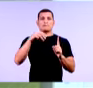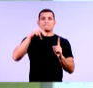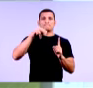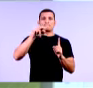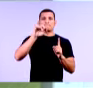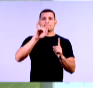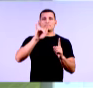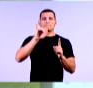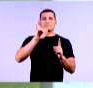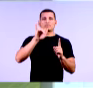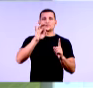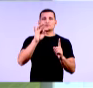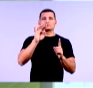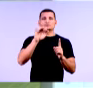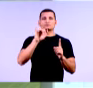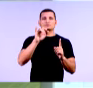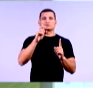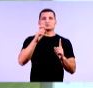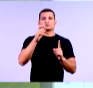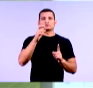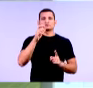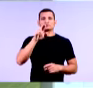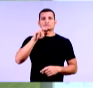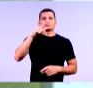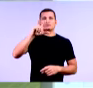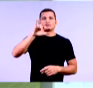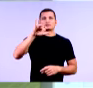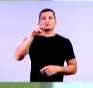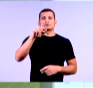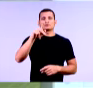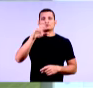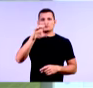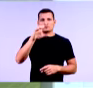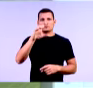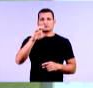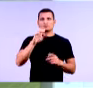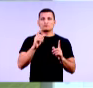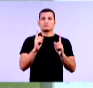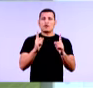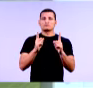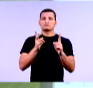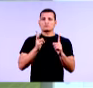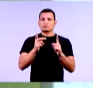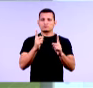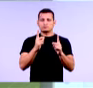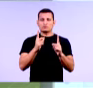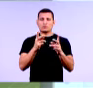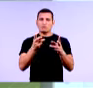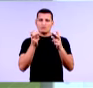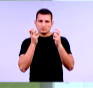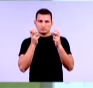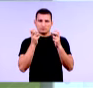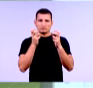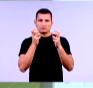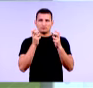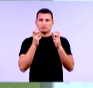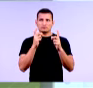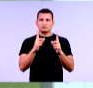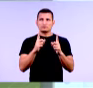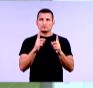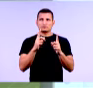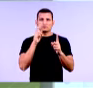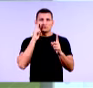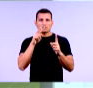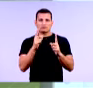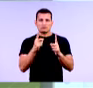são canetas. Então, toda vez, ou pincéis, desculpa, né? Toda vez que eu perceber e olhar um